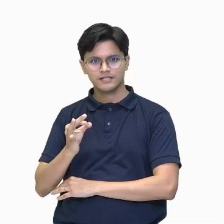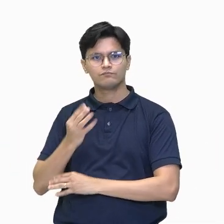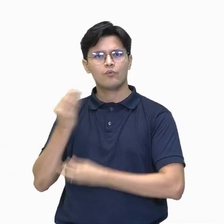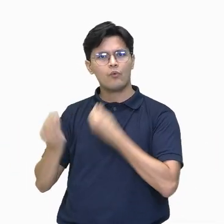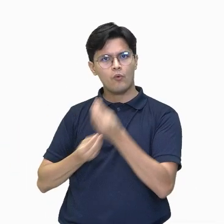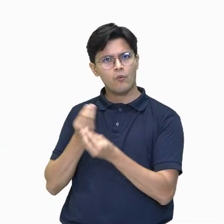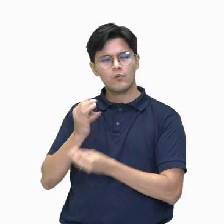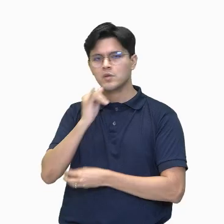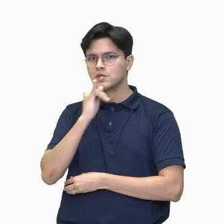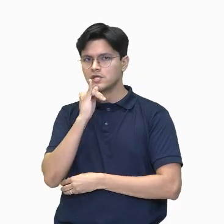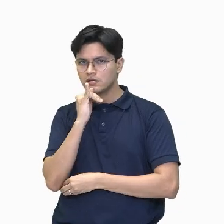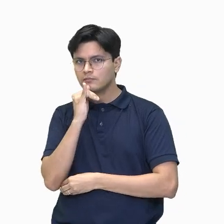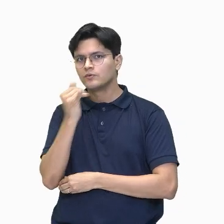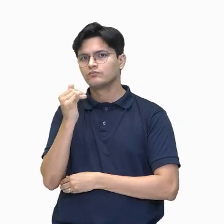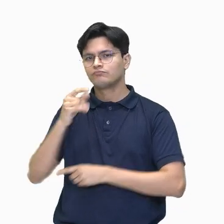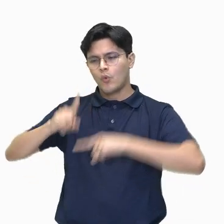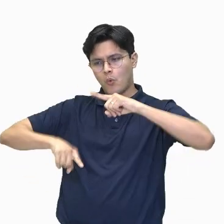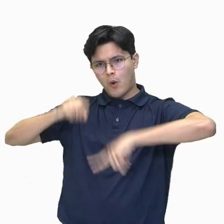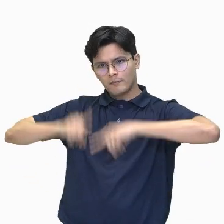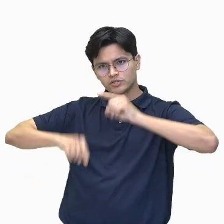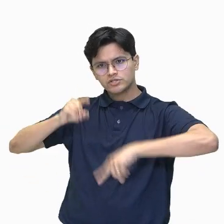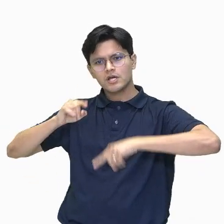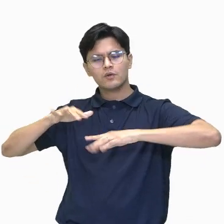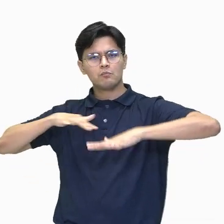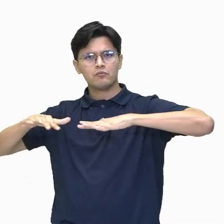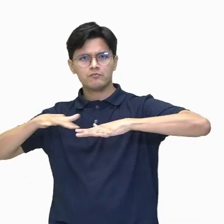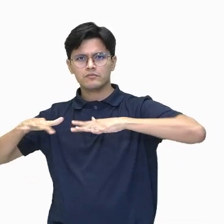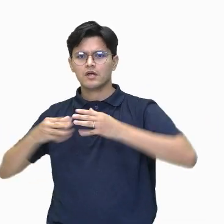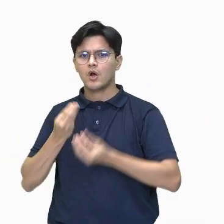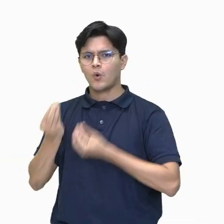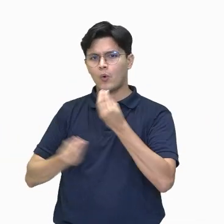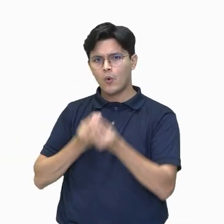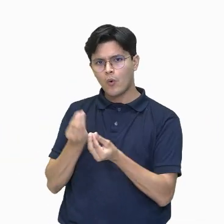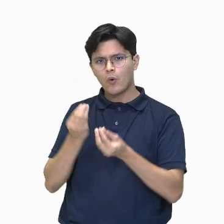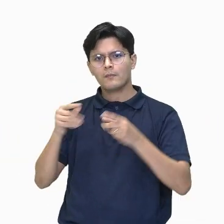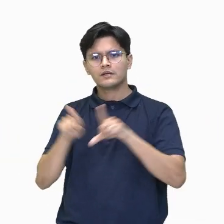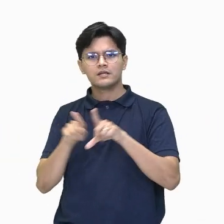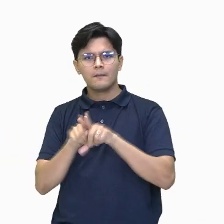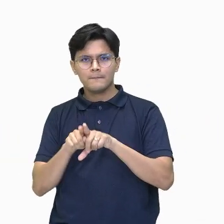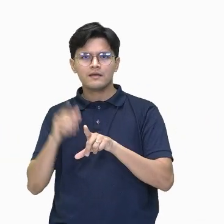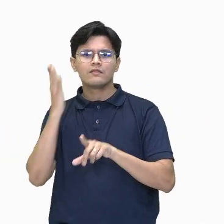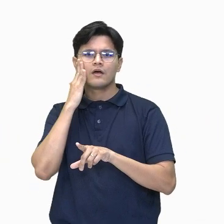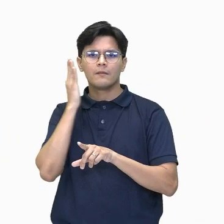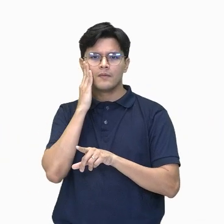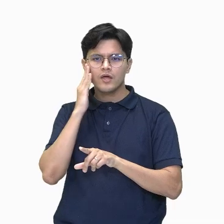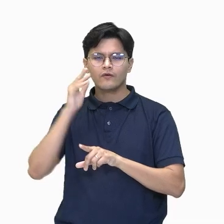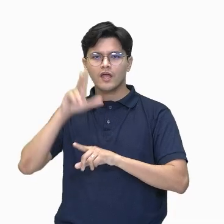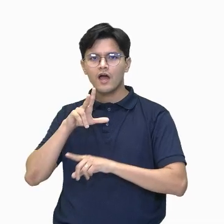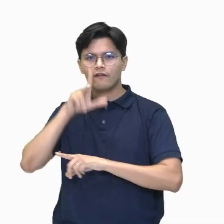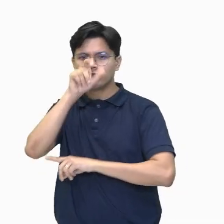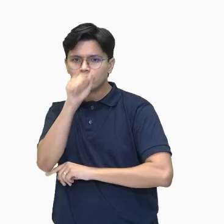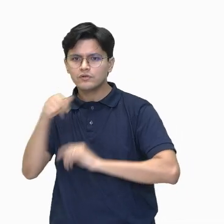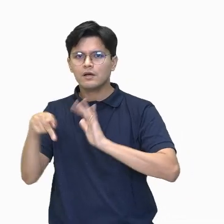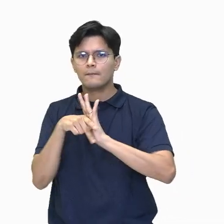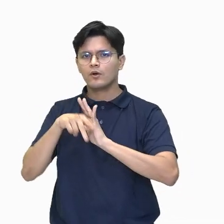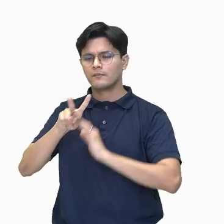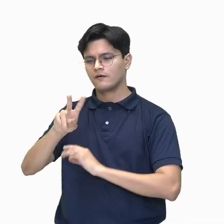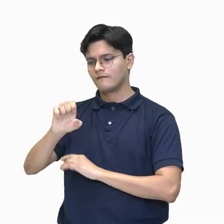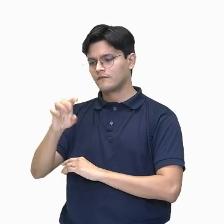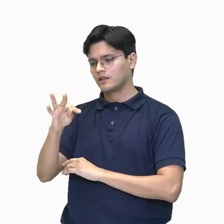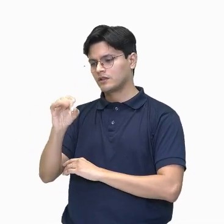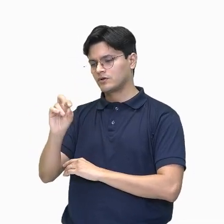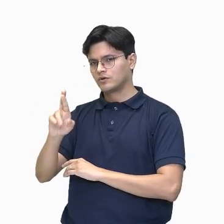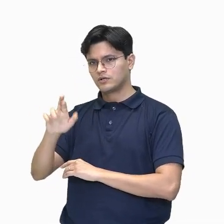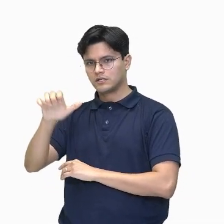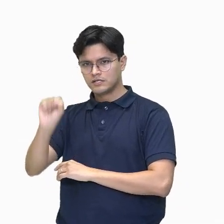dos objetos, a trajetória, o caminho dos projéteis e também a força dos vetores, que tudo isso nós estudamos na física. Sai